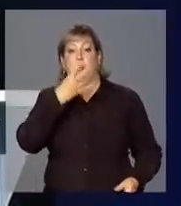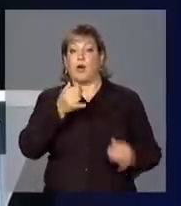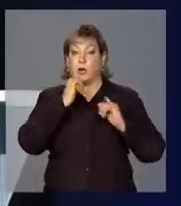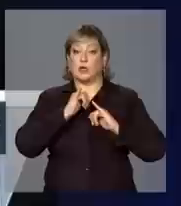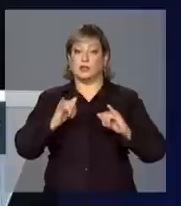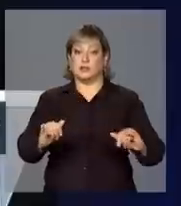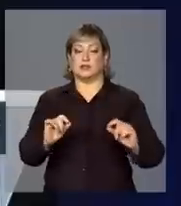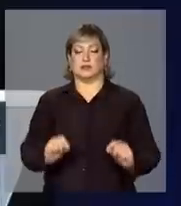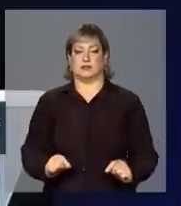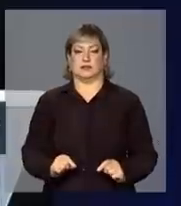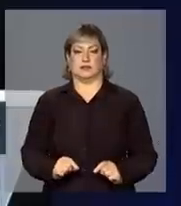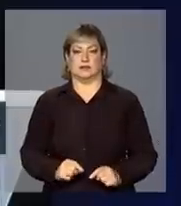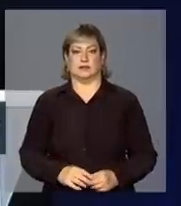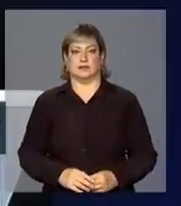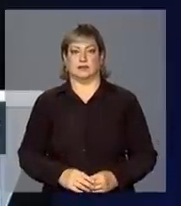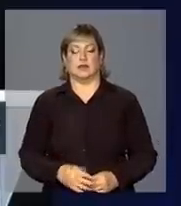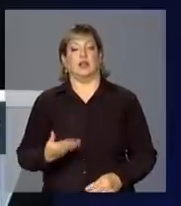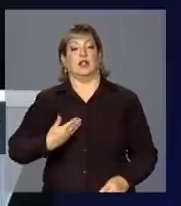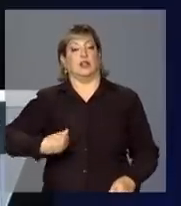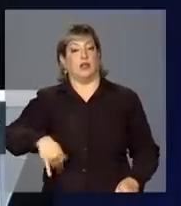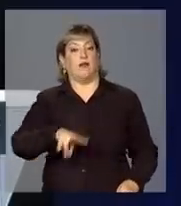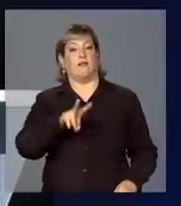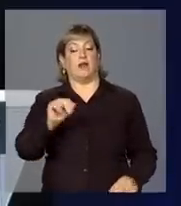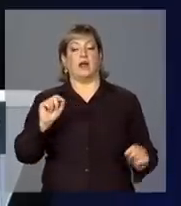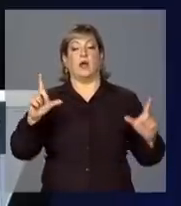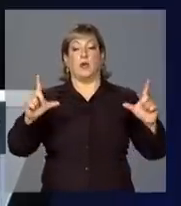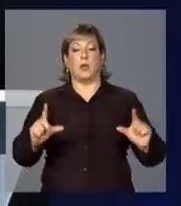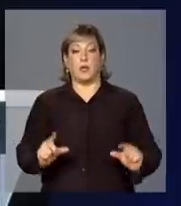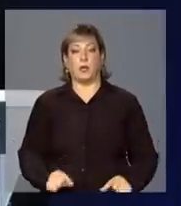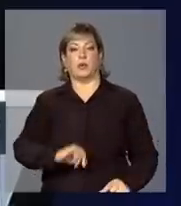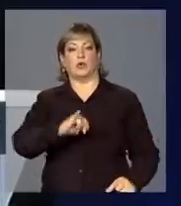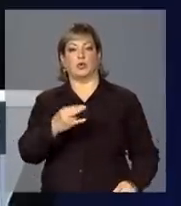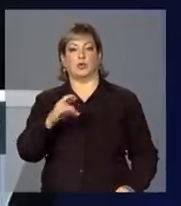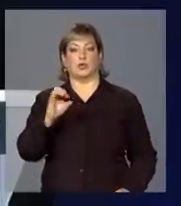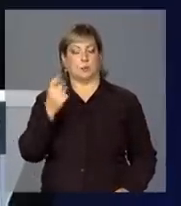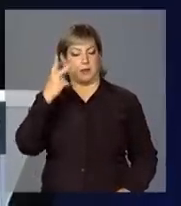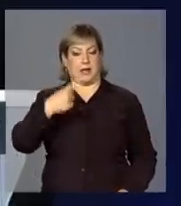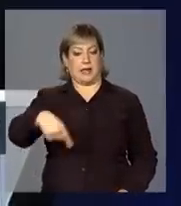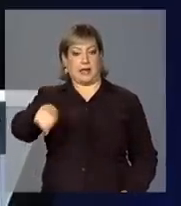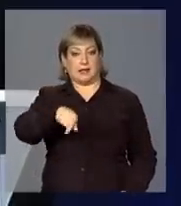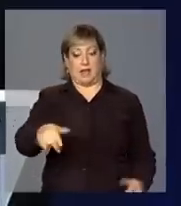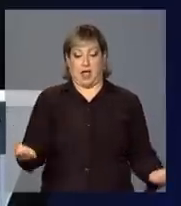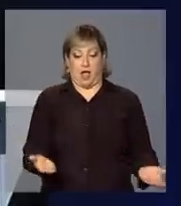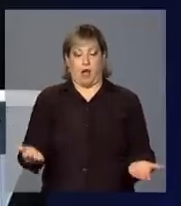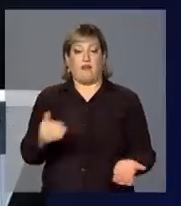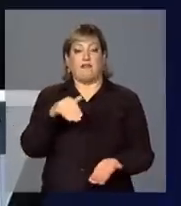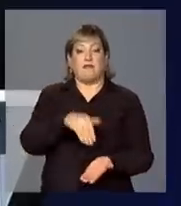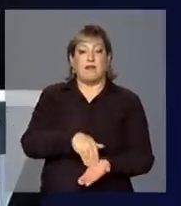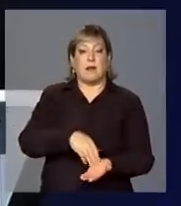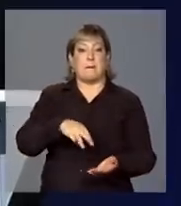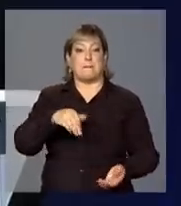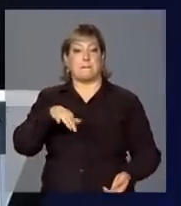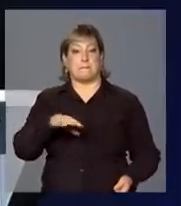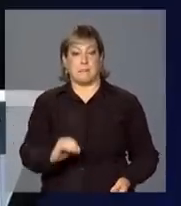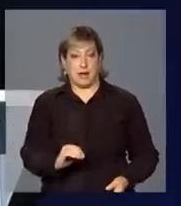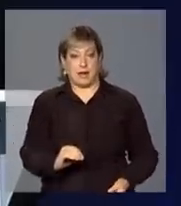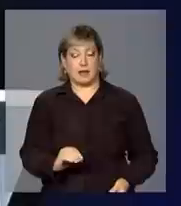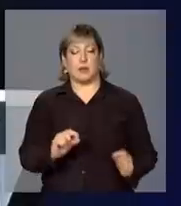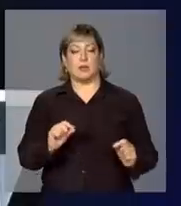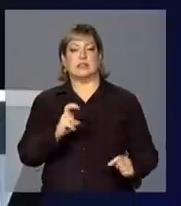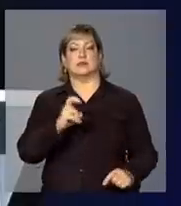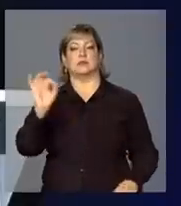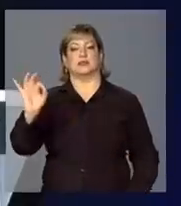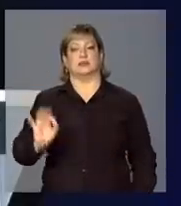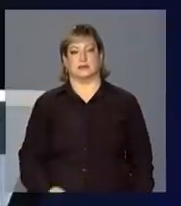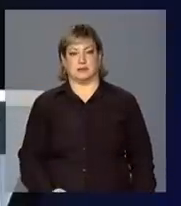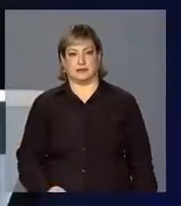notícia. Nós vamos reduzir os juros para eles, a partir de agora, do final de maio, a